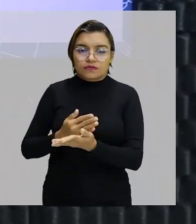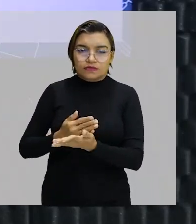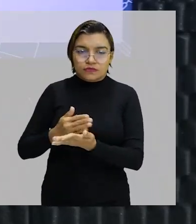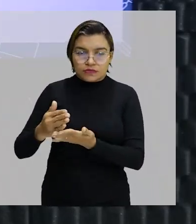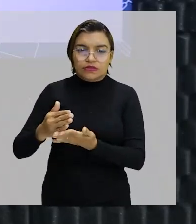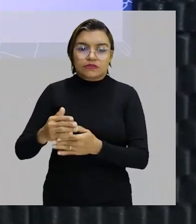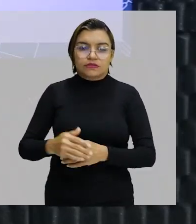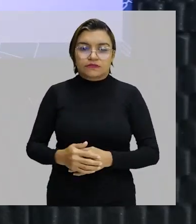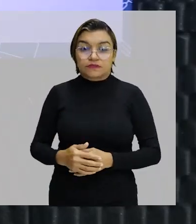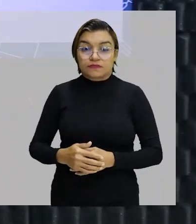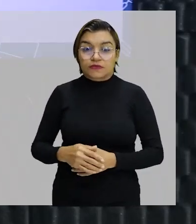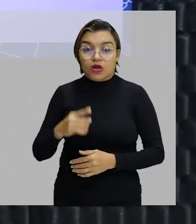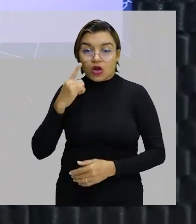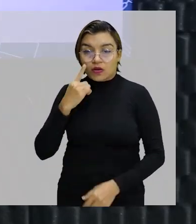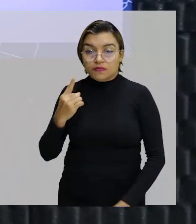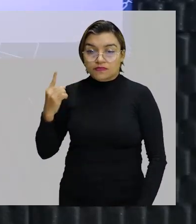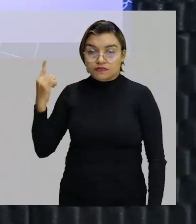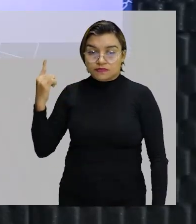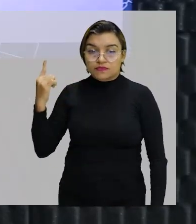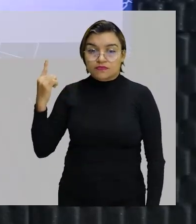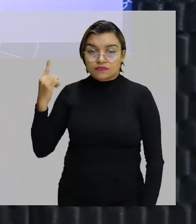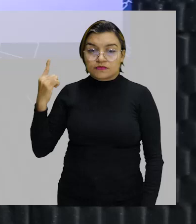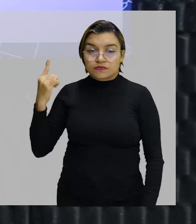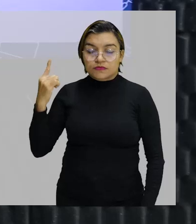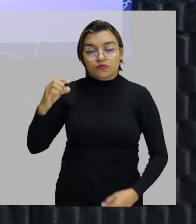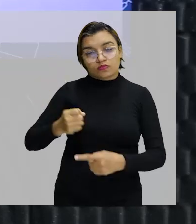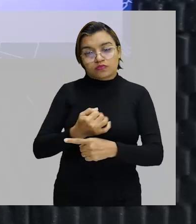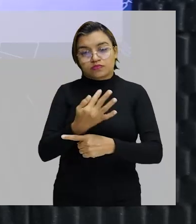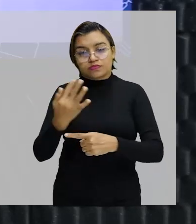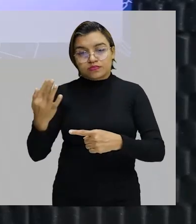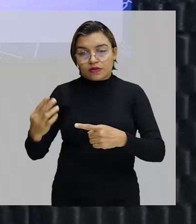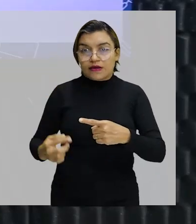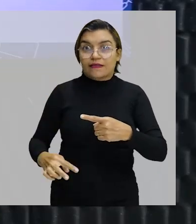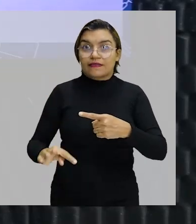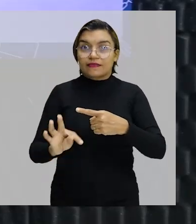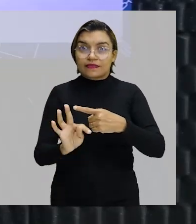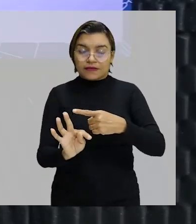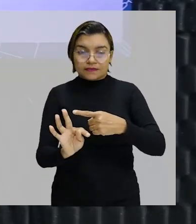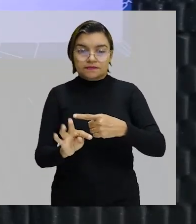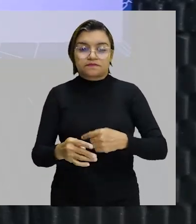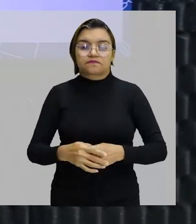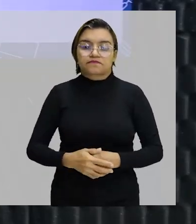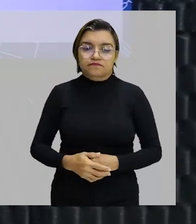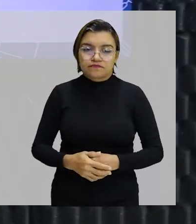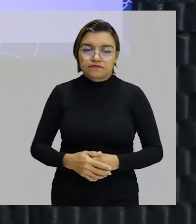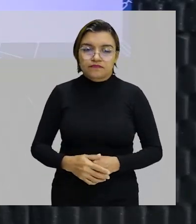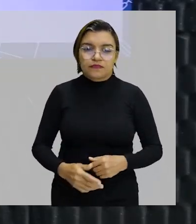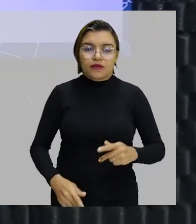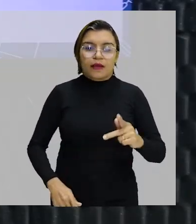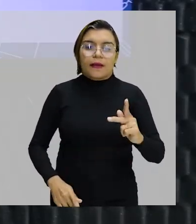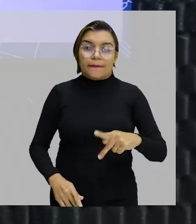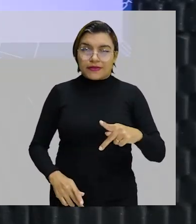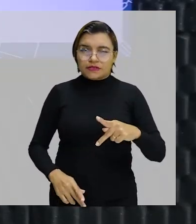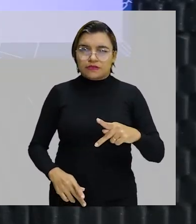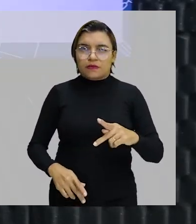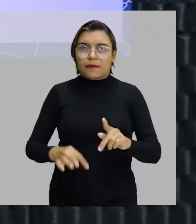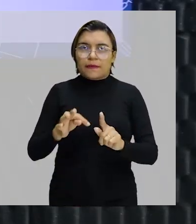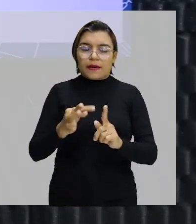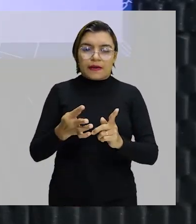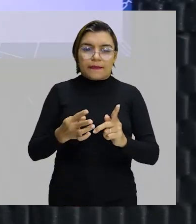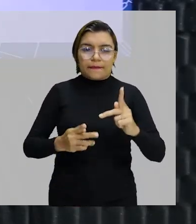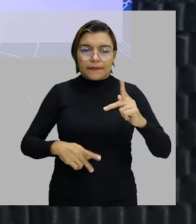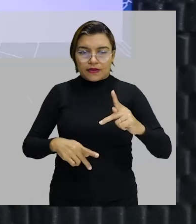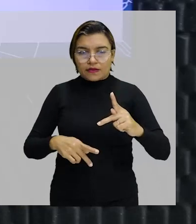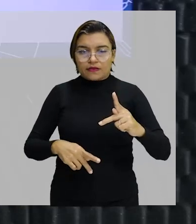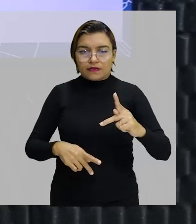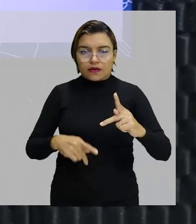final dividido pela temperatura final. Tudo bem? Pressão inicial, 760 milímetros